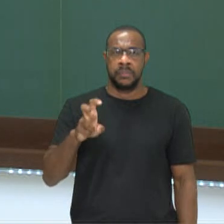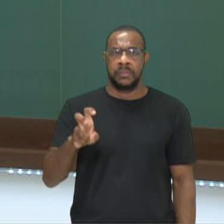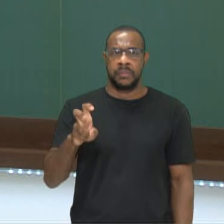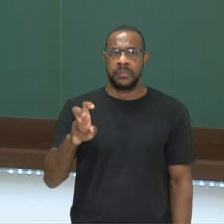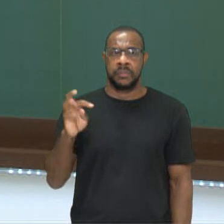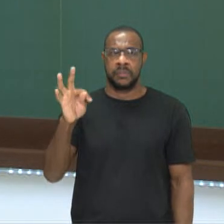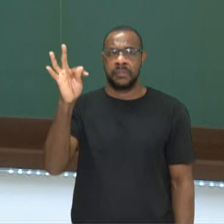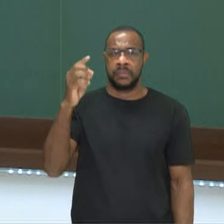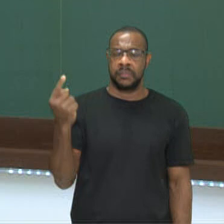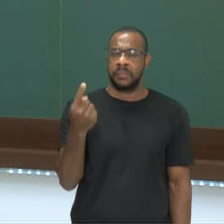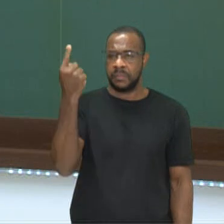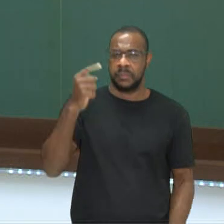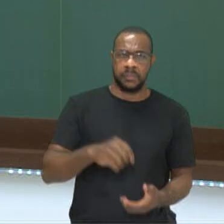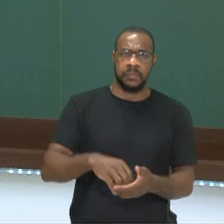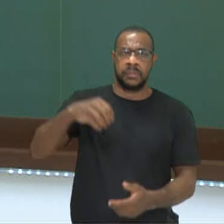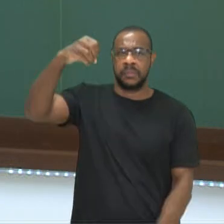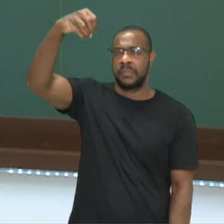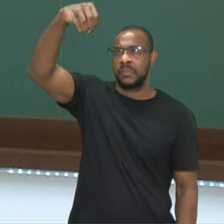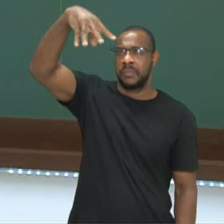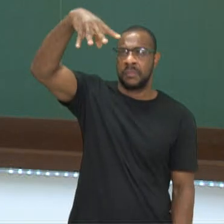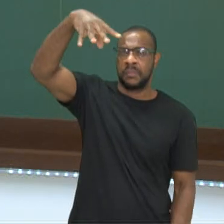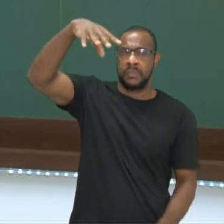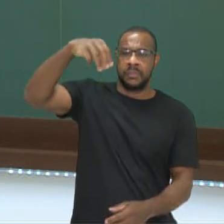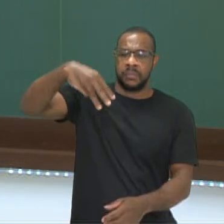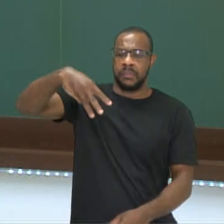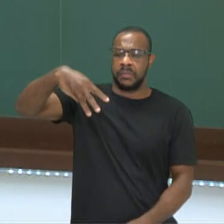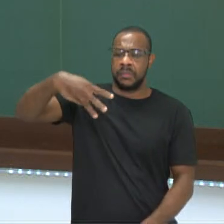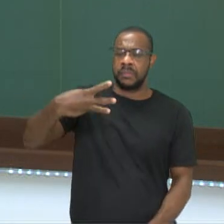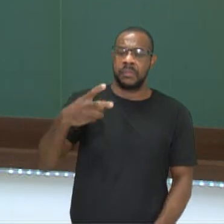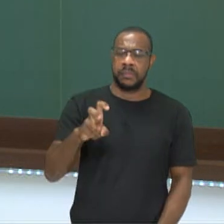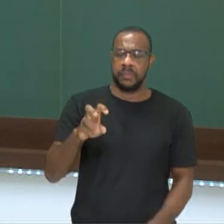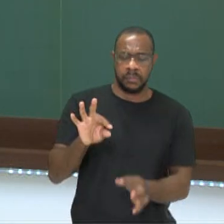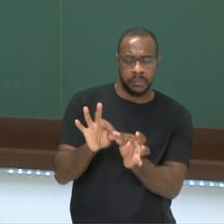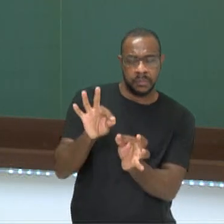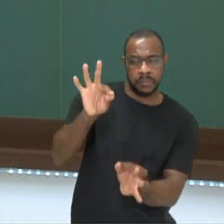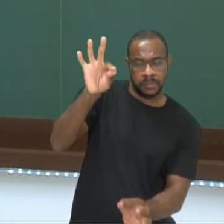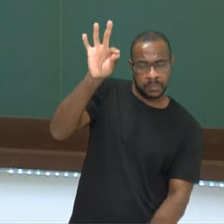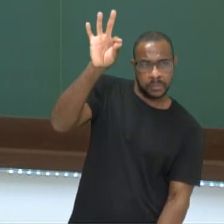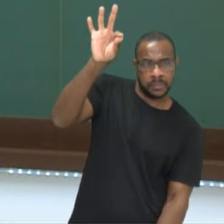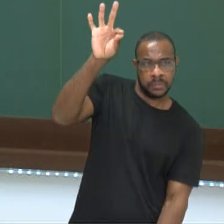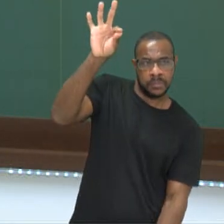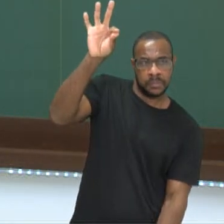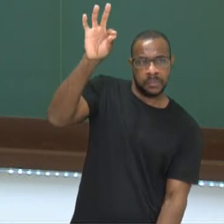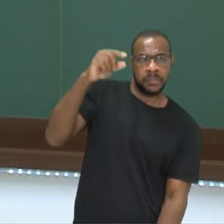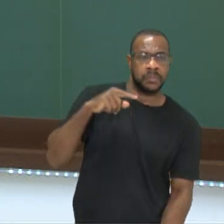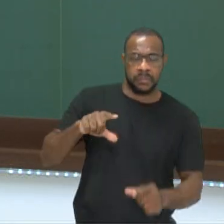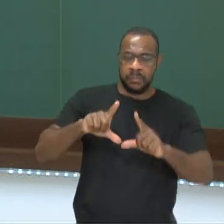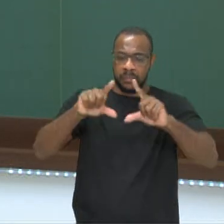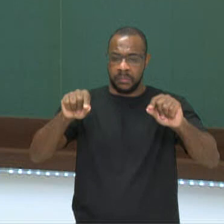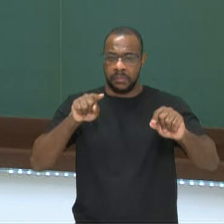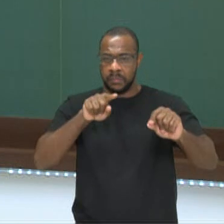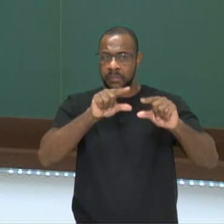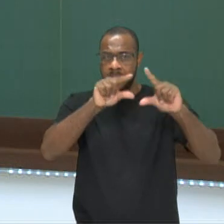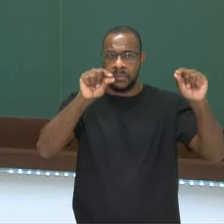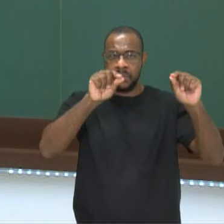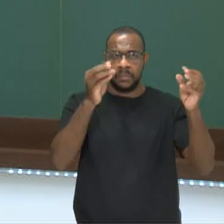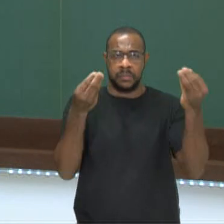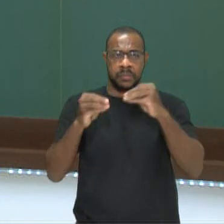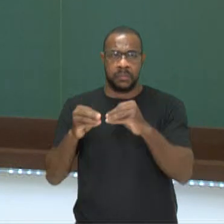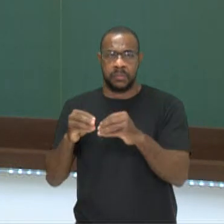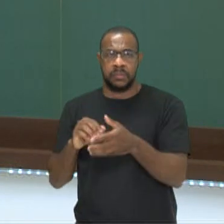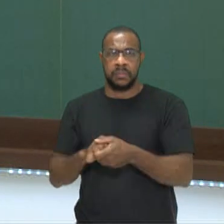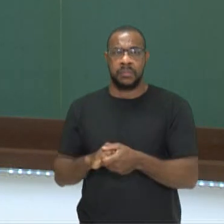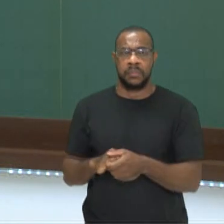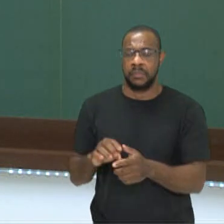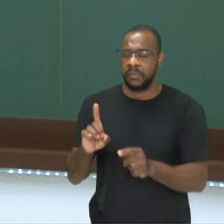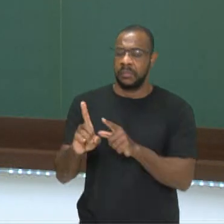ser solto, 35 metros de distância do chão. Então, eu vou pegar essa fórmula aqui e no lugar da letra